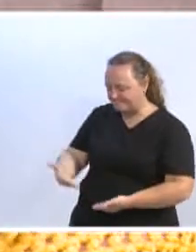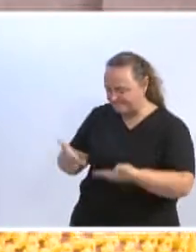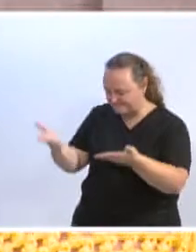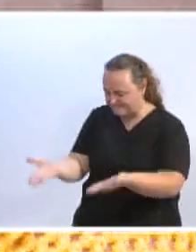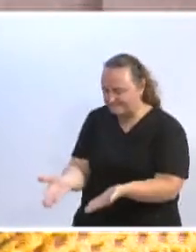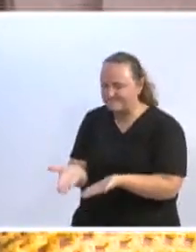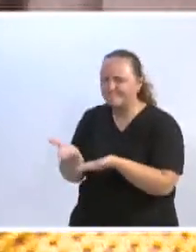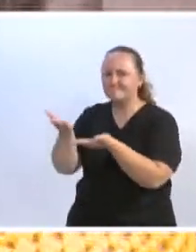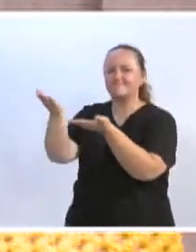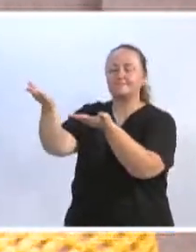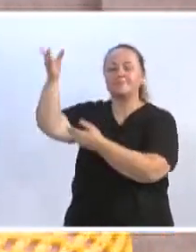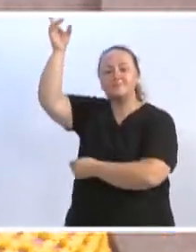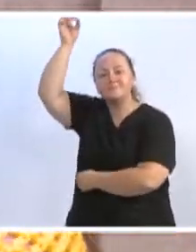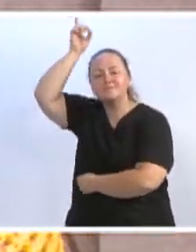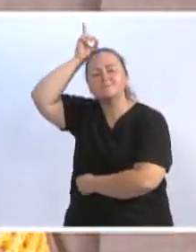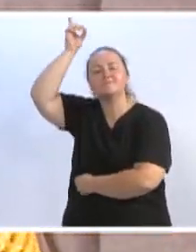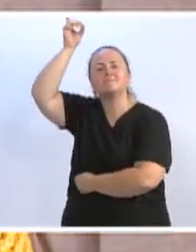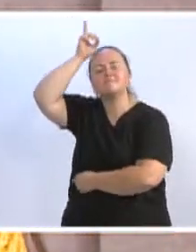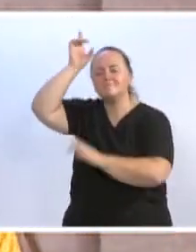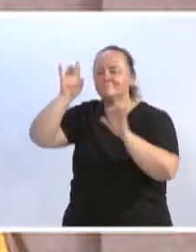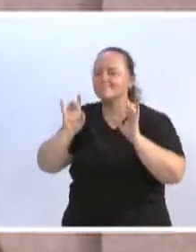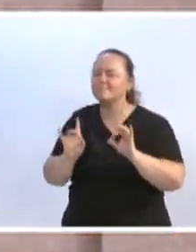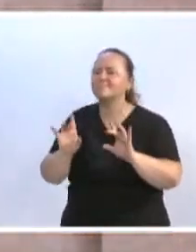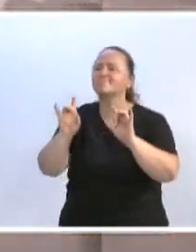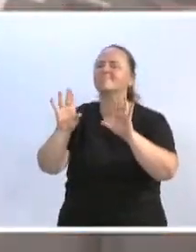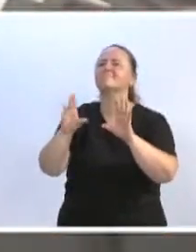servir, meus dons